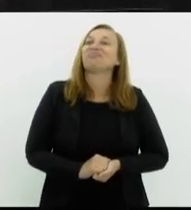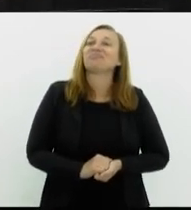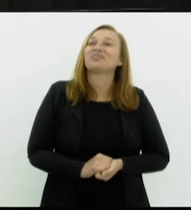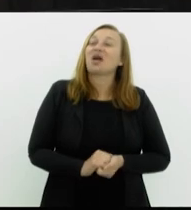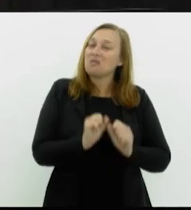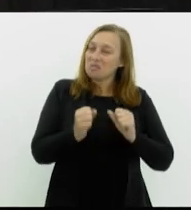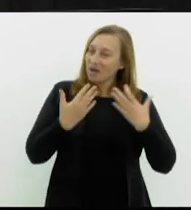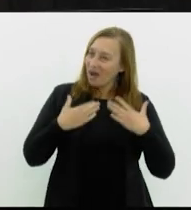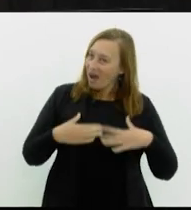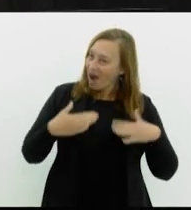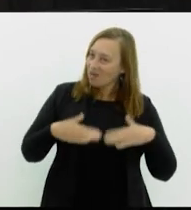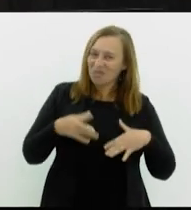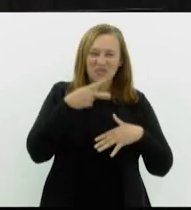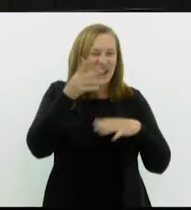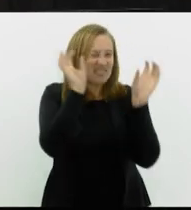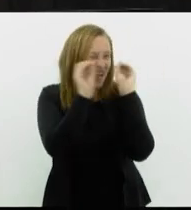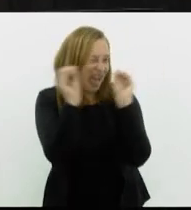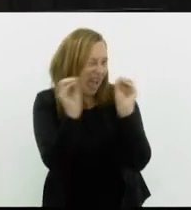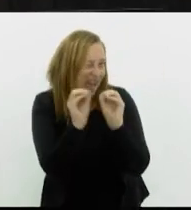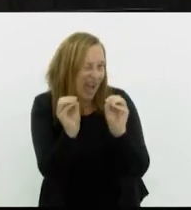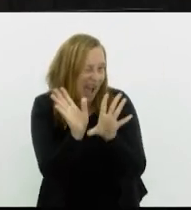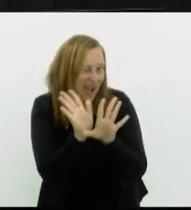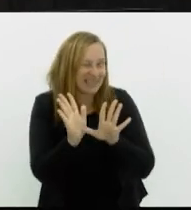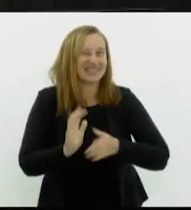Pode ficar tranquilo que eu não vou contar nada.